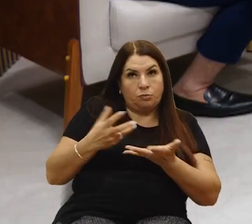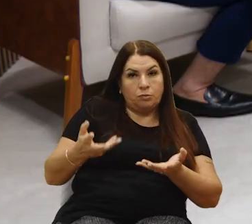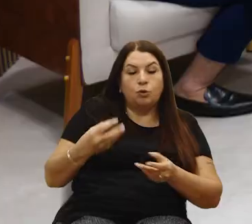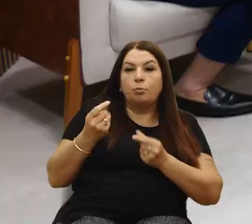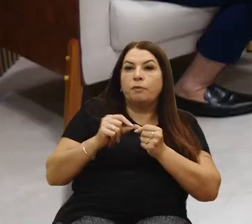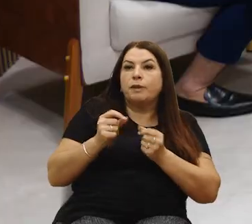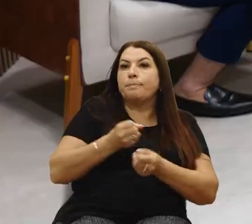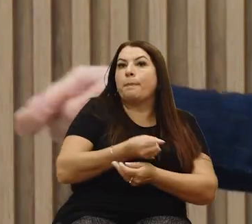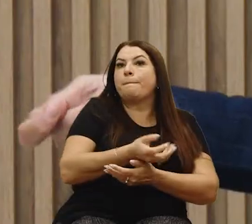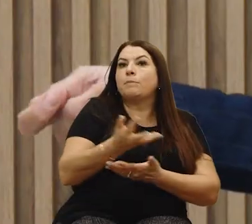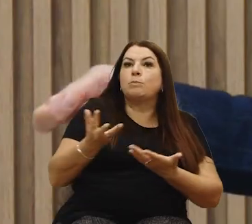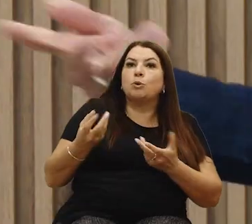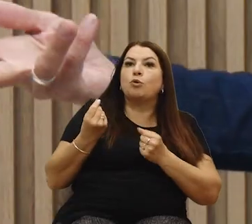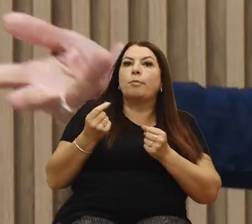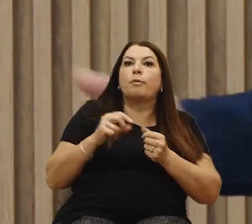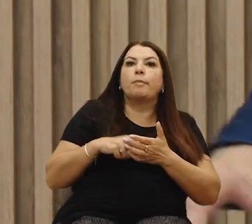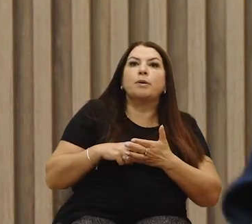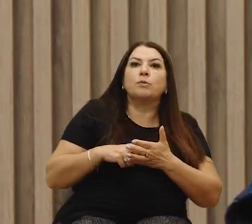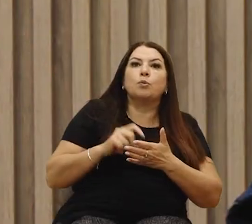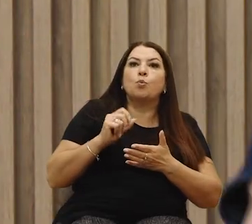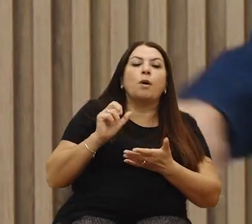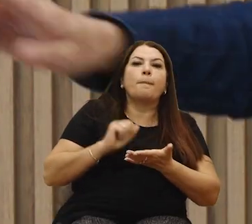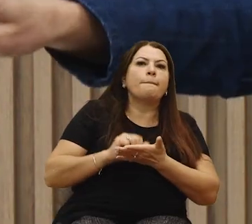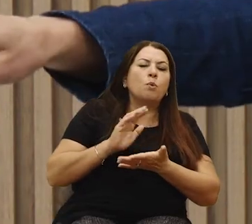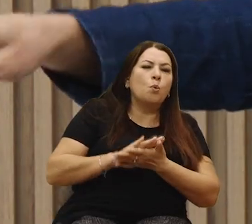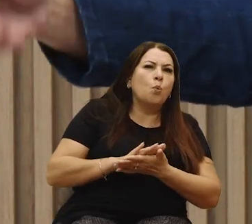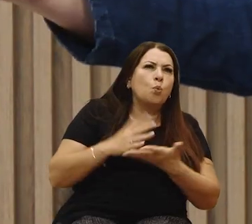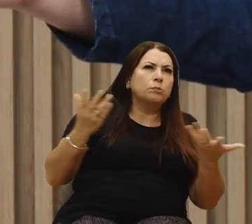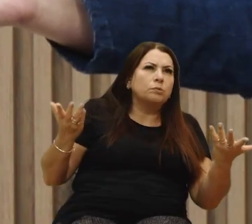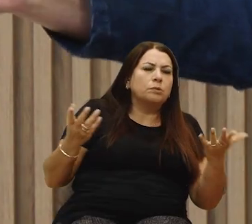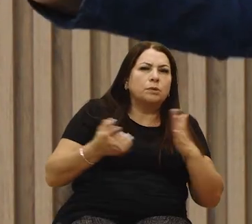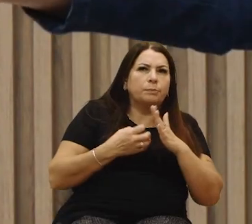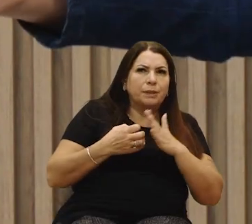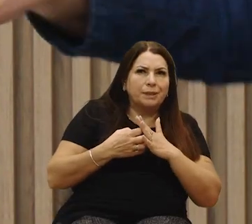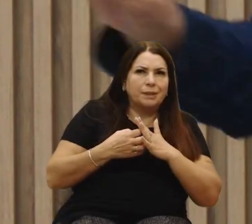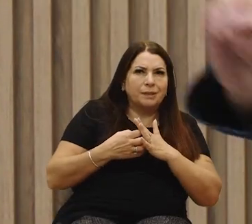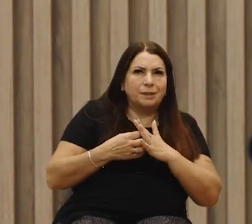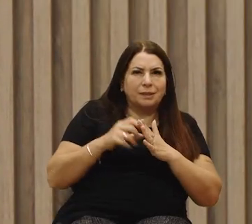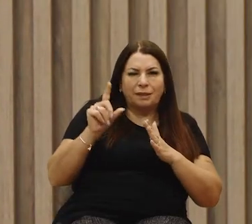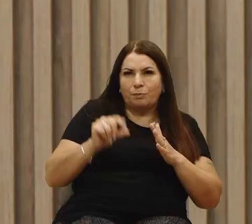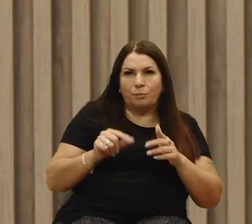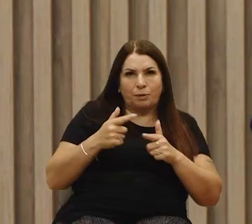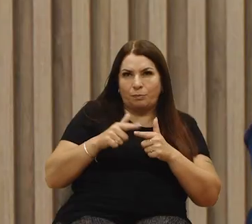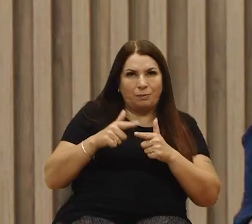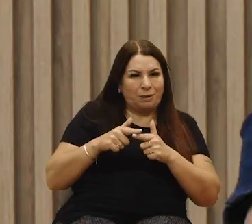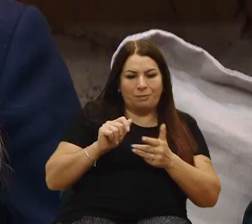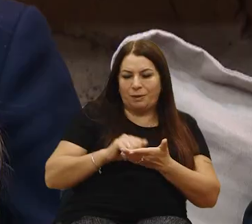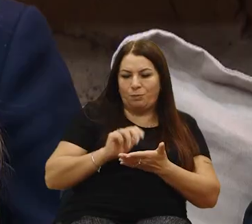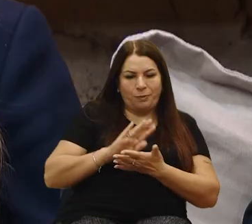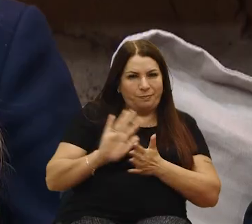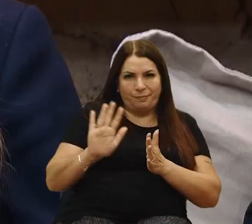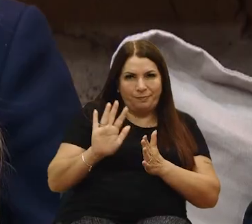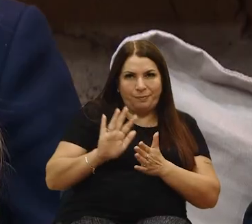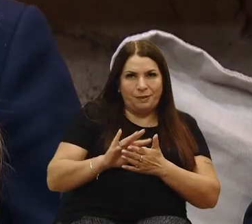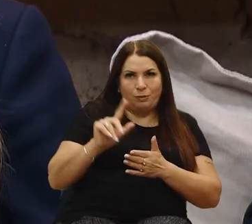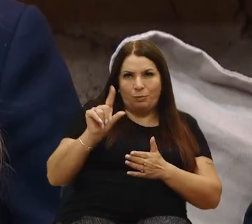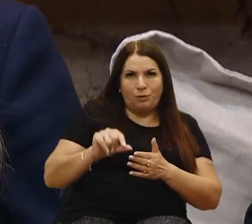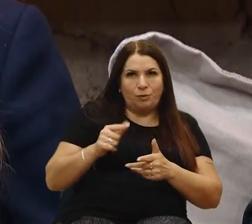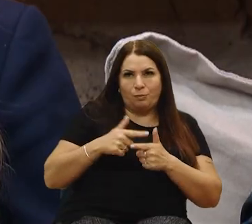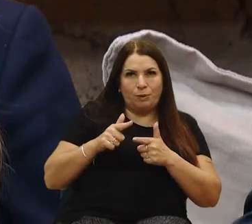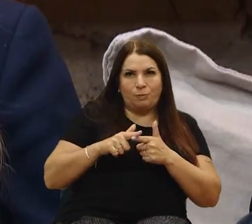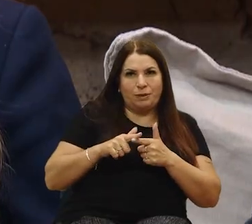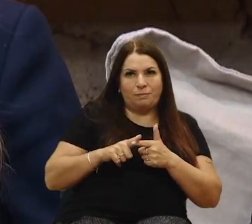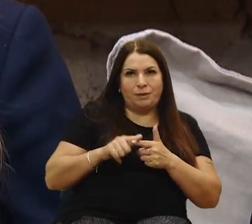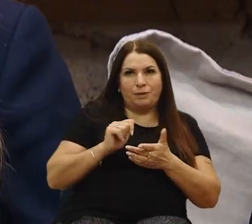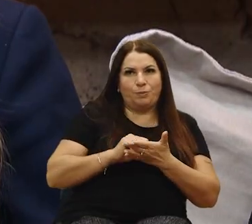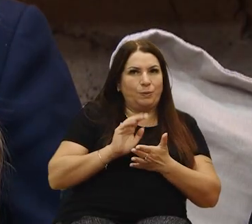faz para mensurar isso e como é que se pune? Qual é a multa Não, da empresa o menor que é dos negligente problemas no é a seu plano de multa, gerenciamento? Vânia. O